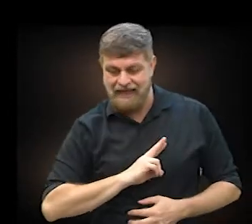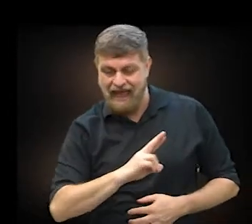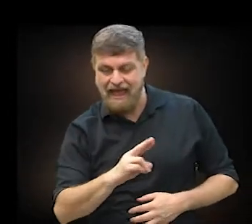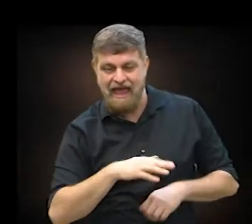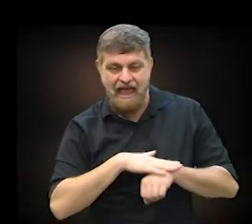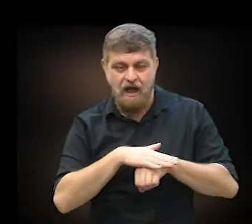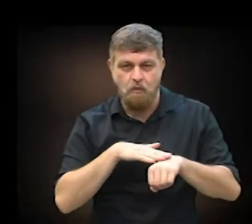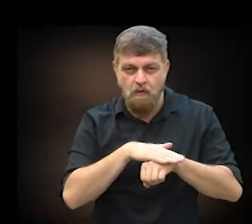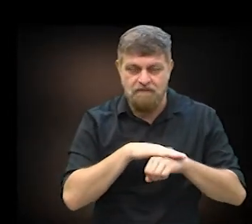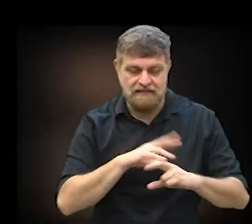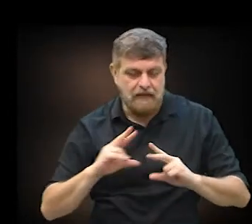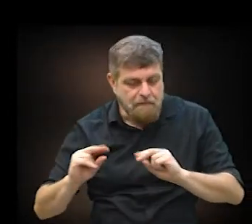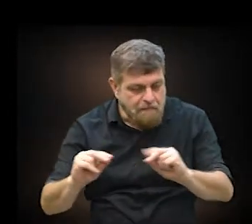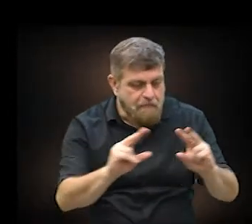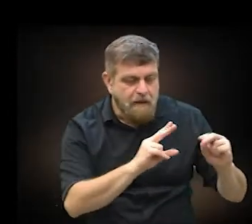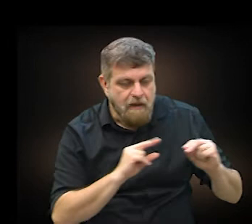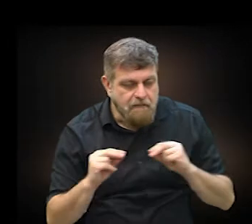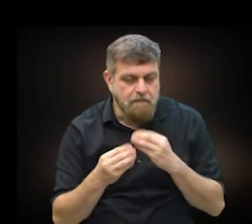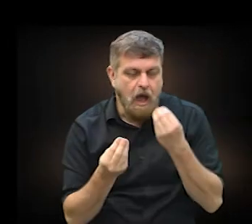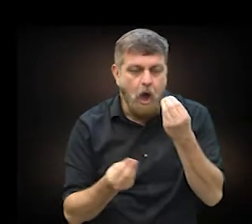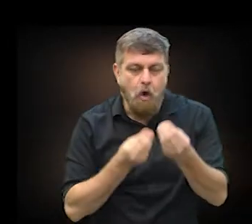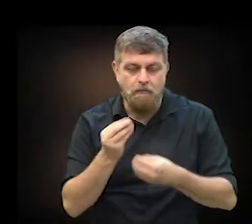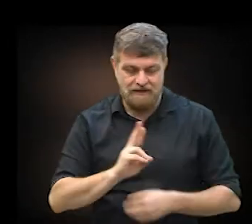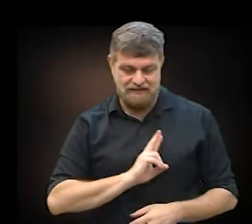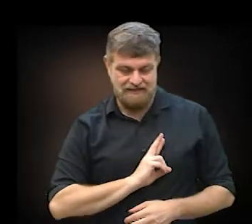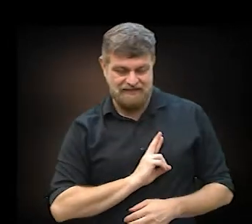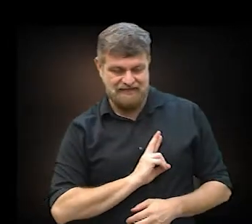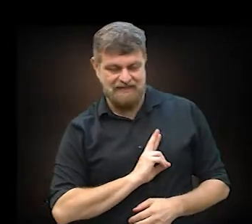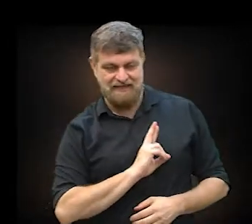a conversa com as pessoas, a